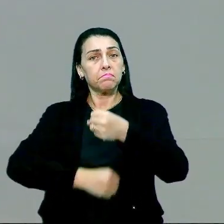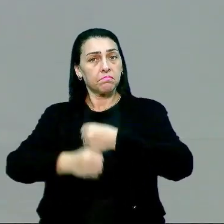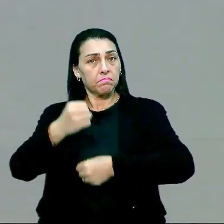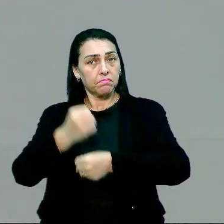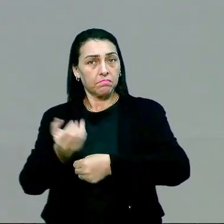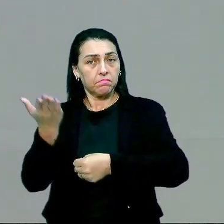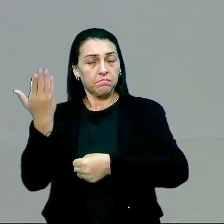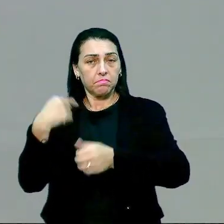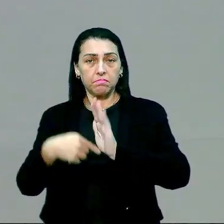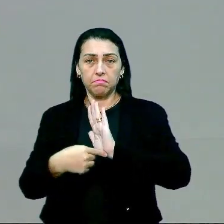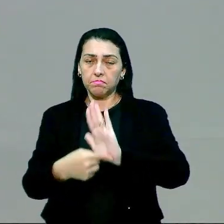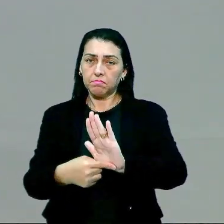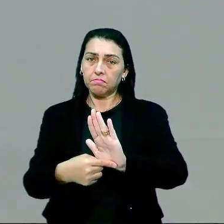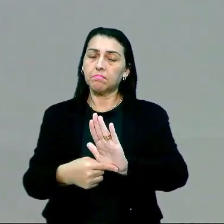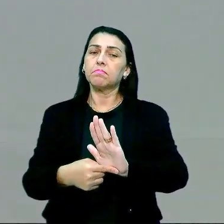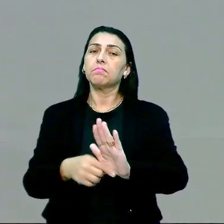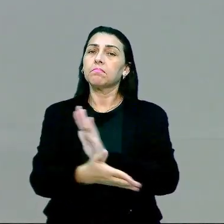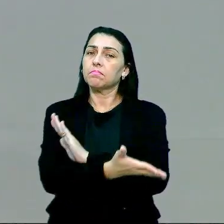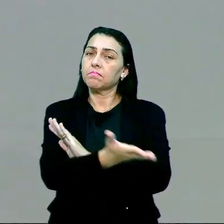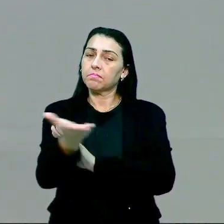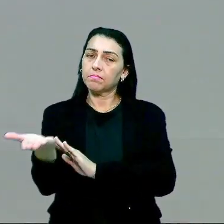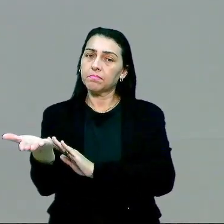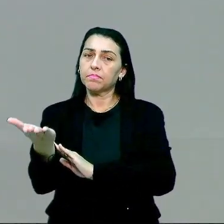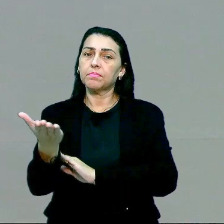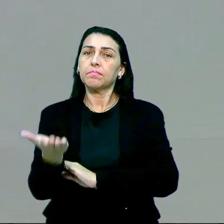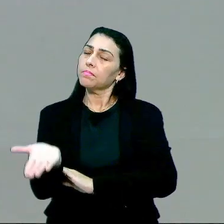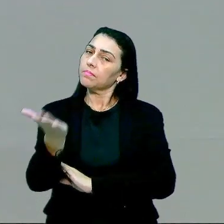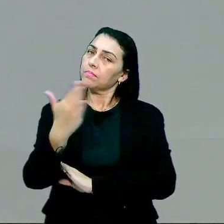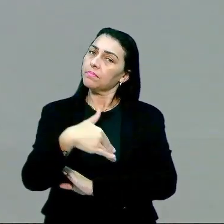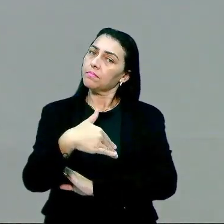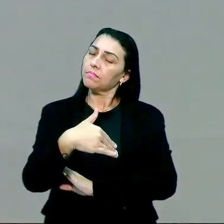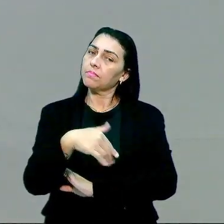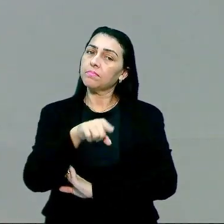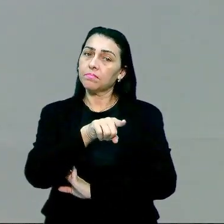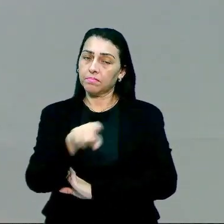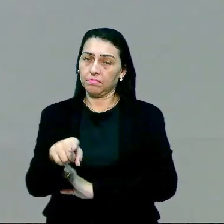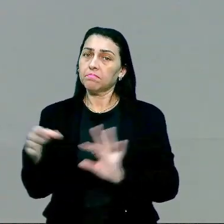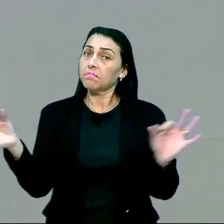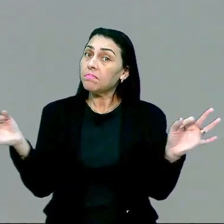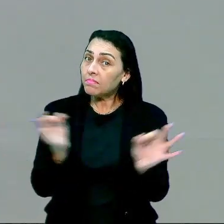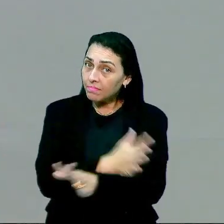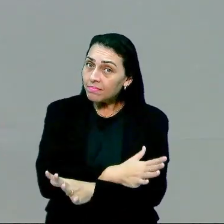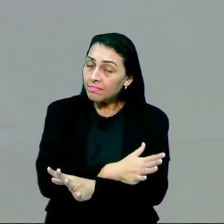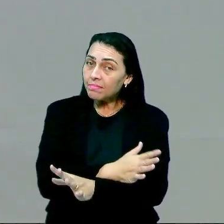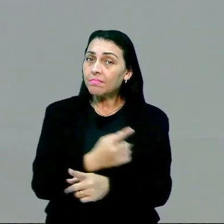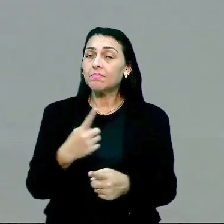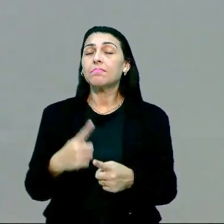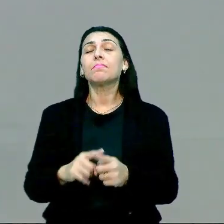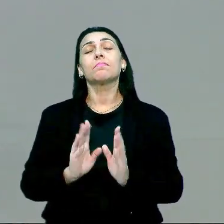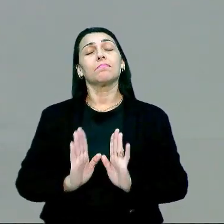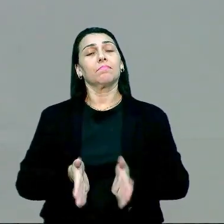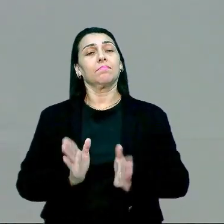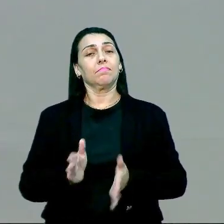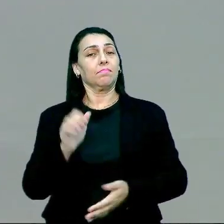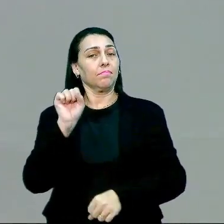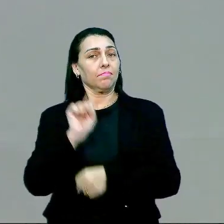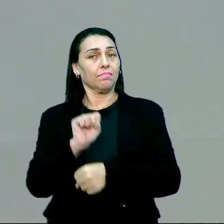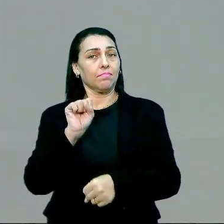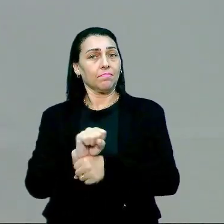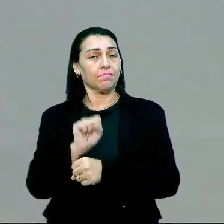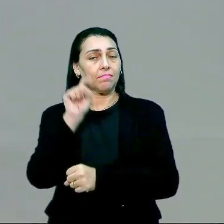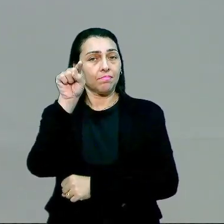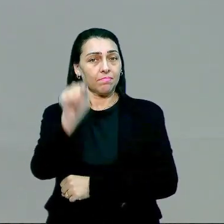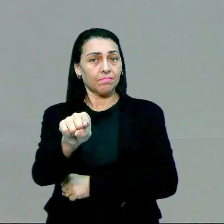estarei especificando daqui a pouco a todos vocês. Então vamos lá? Você está preparado? Porque eu já estou e estou aguardando